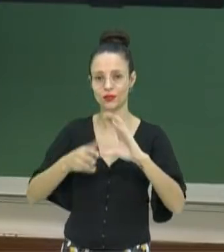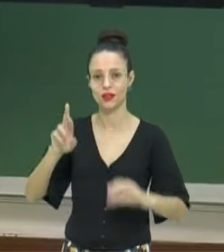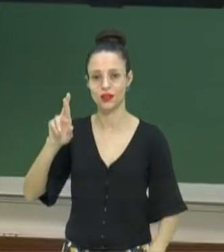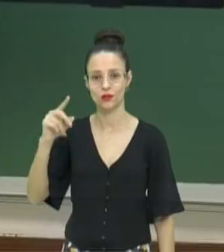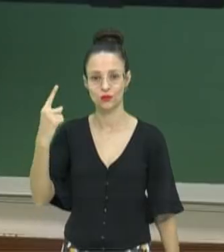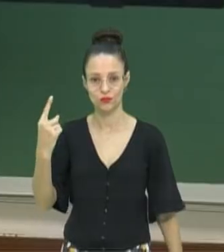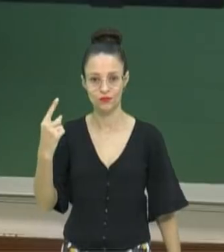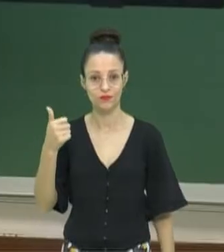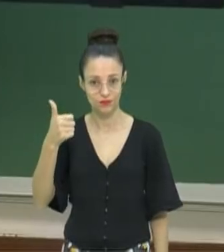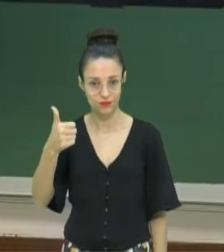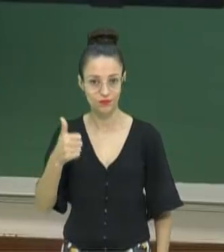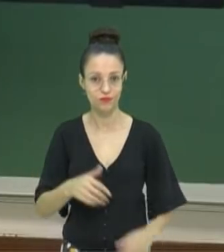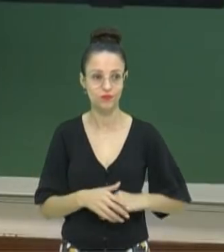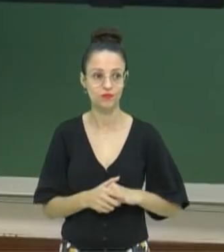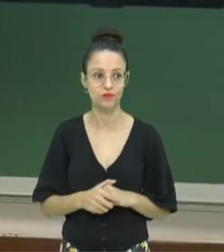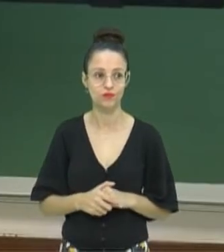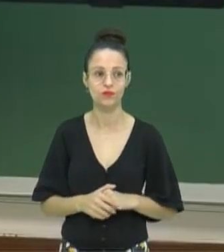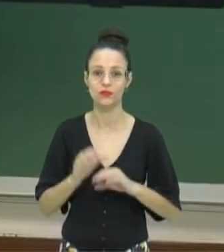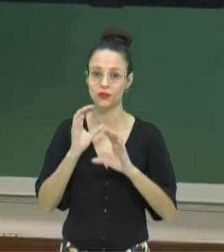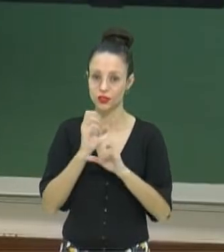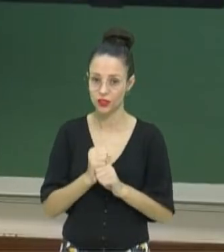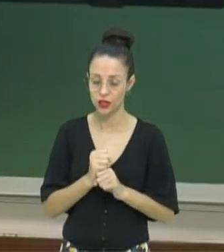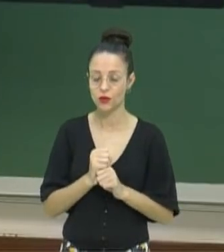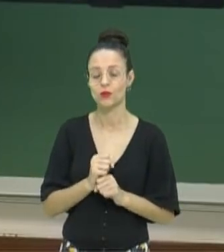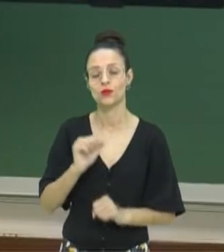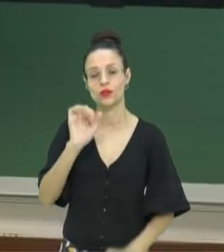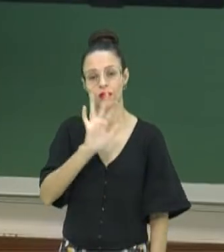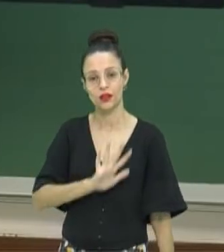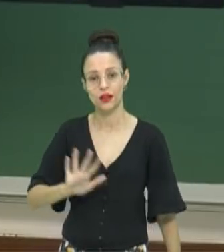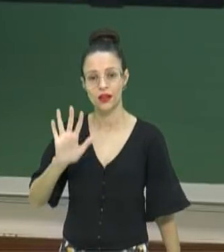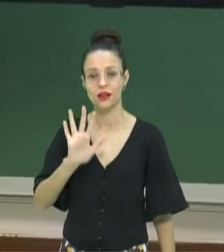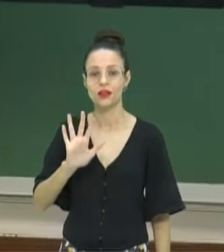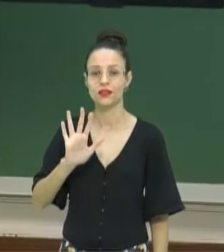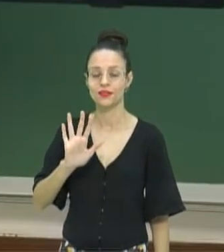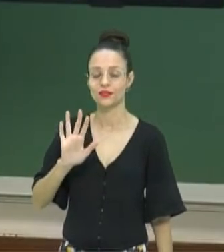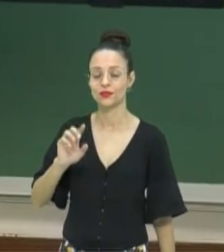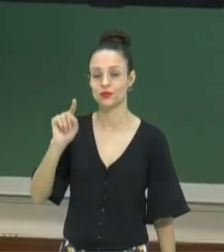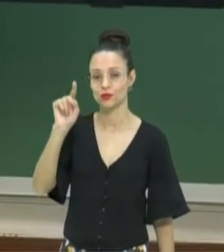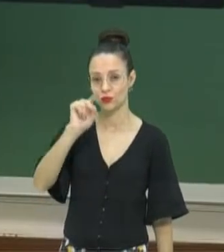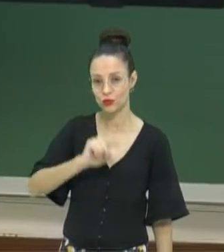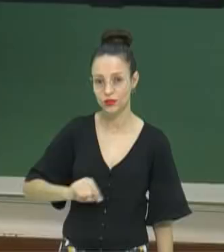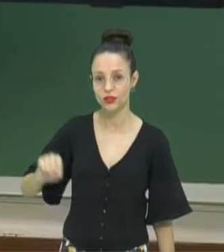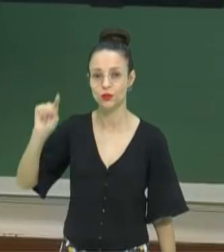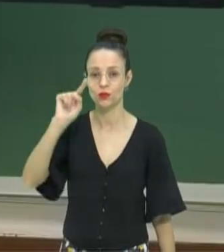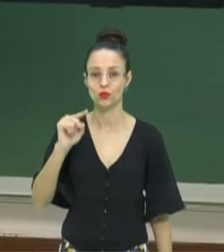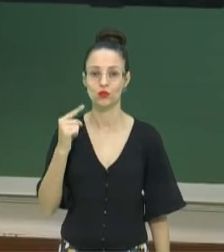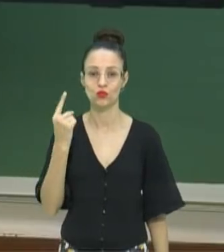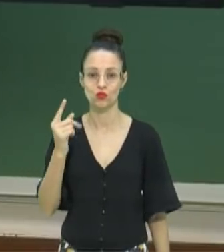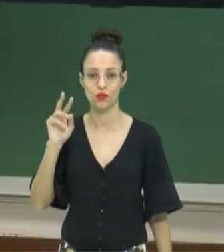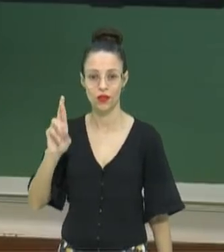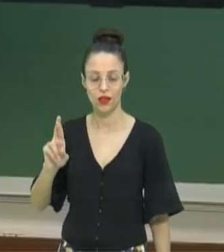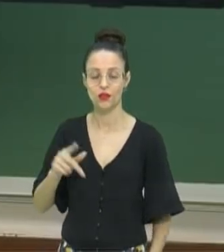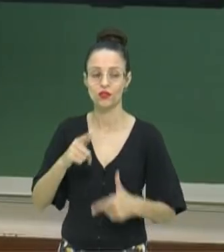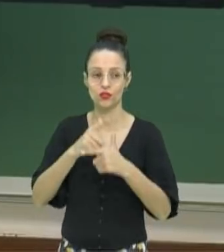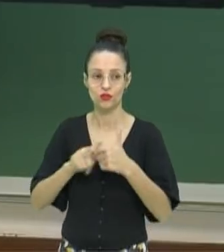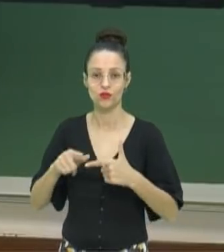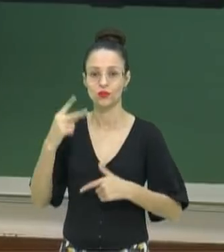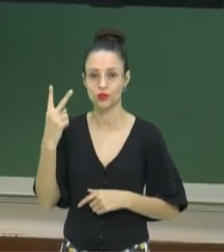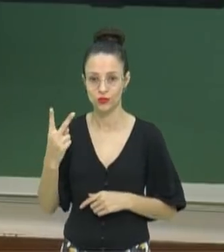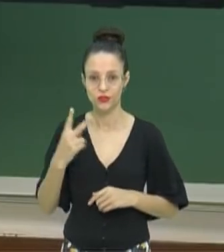1, ok? Calcula a área do círculo de raio 1 e divide por 2, porque nós só queremos